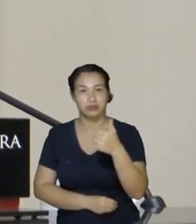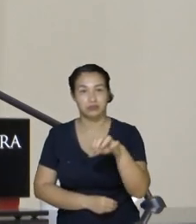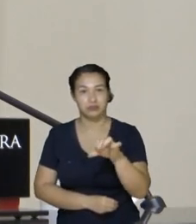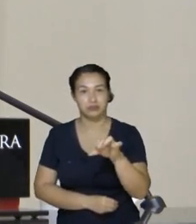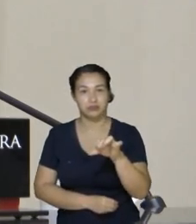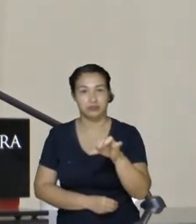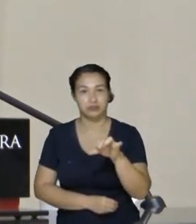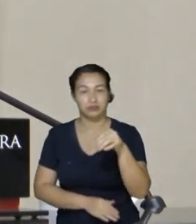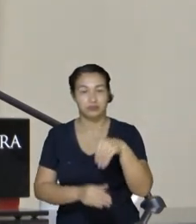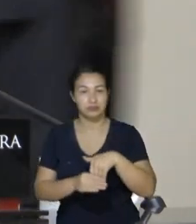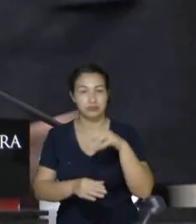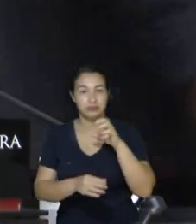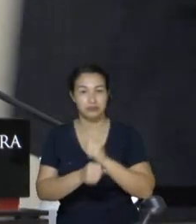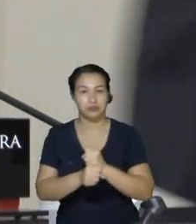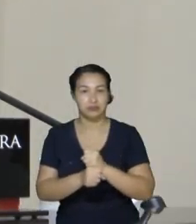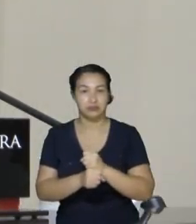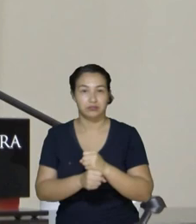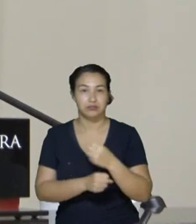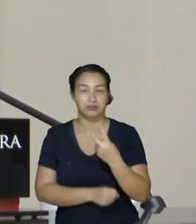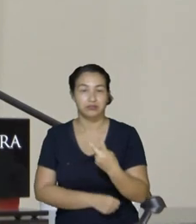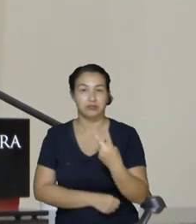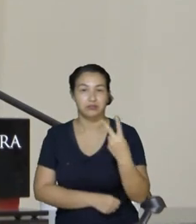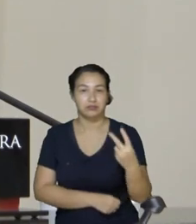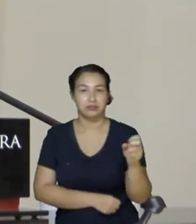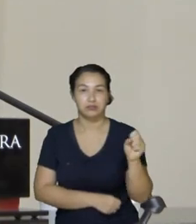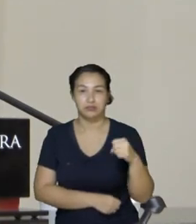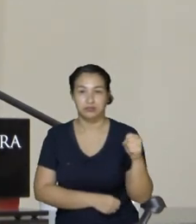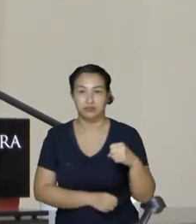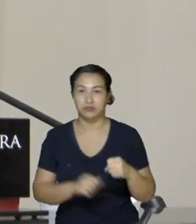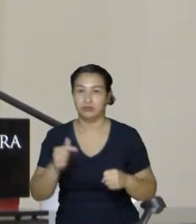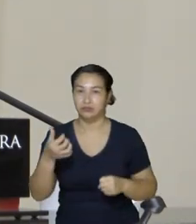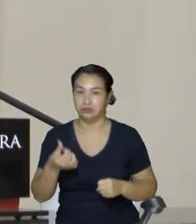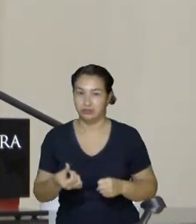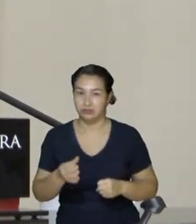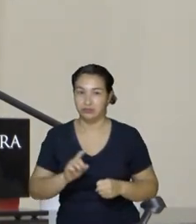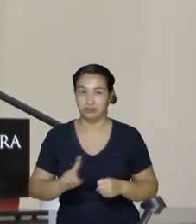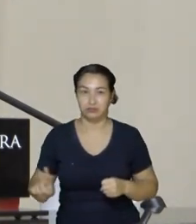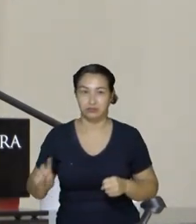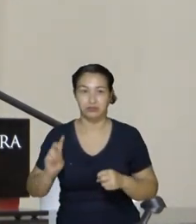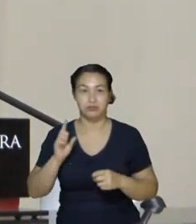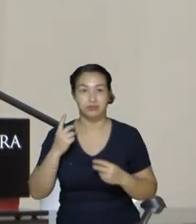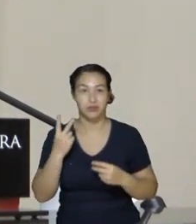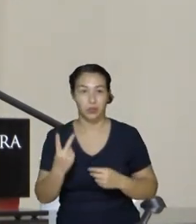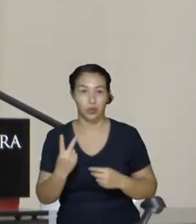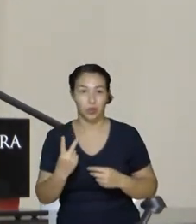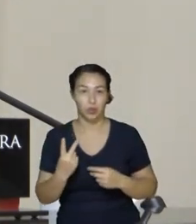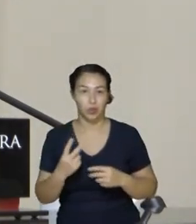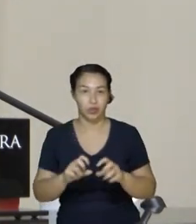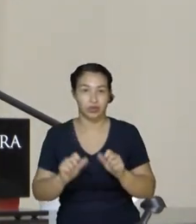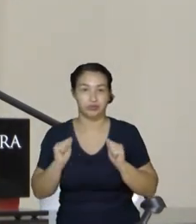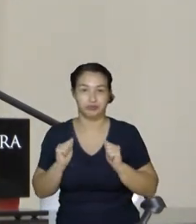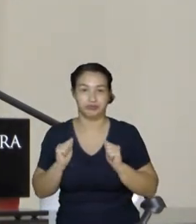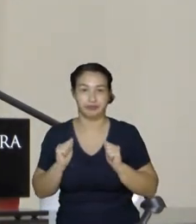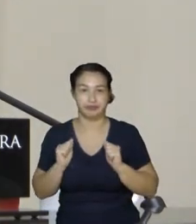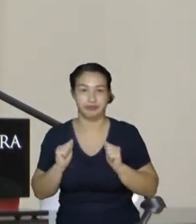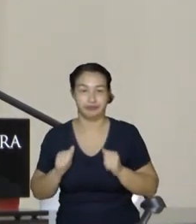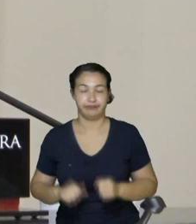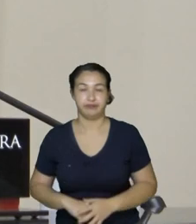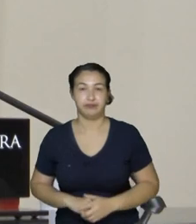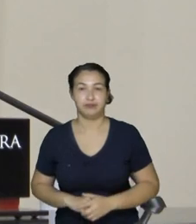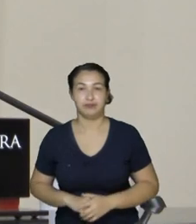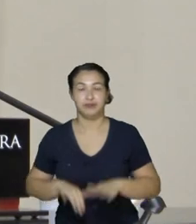com a seguinte votação: 22 votos sim, 6 votos não e 2 abstenções. Foi mantido o